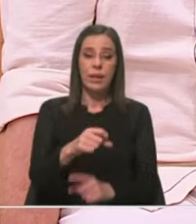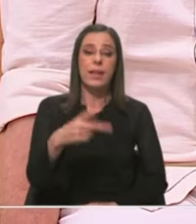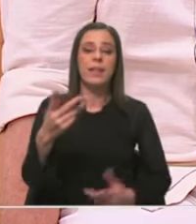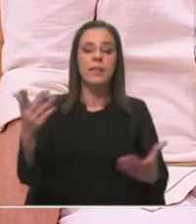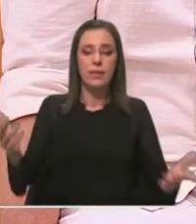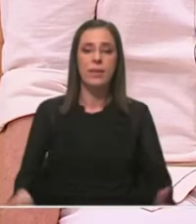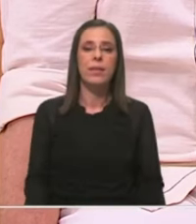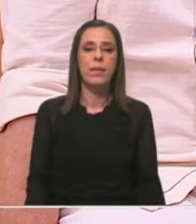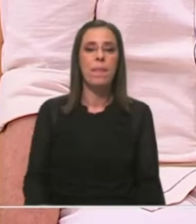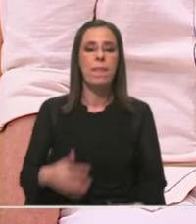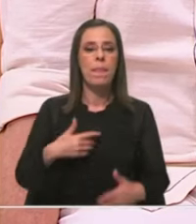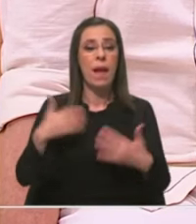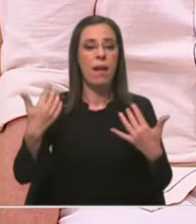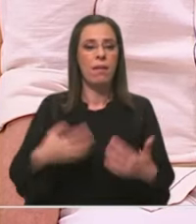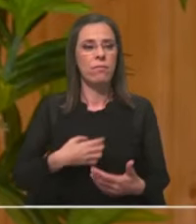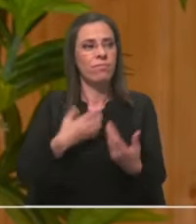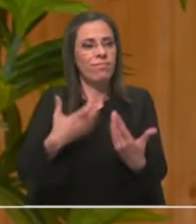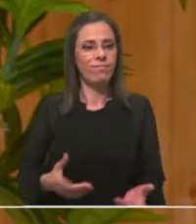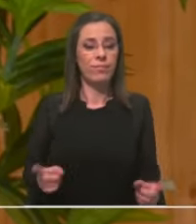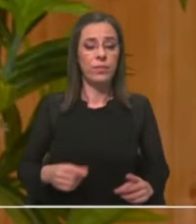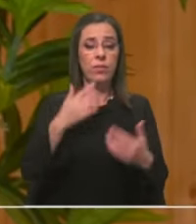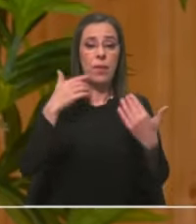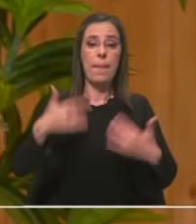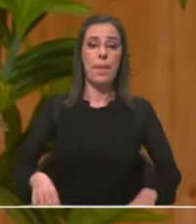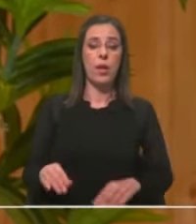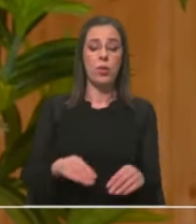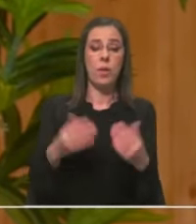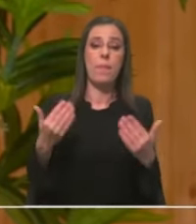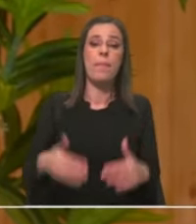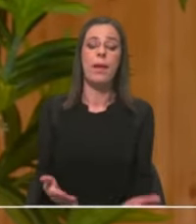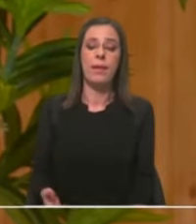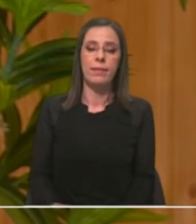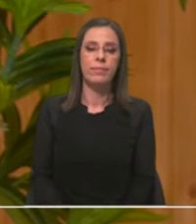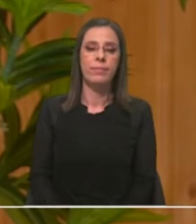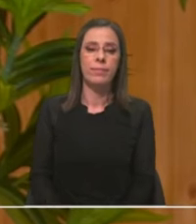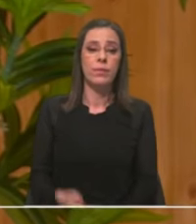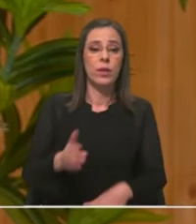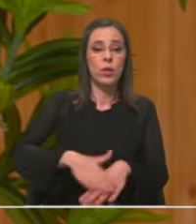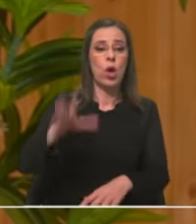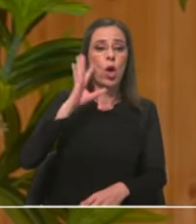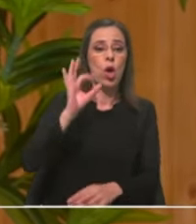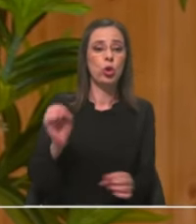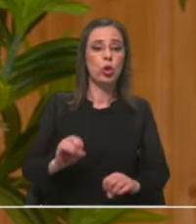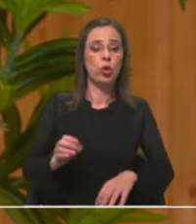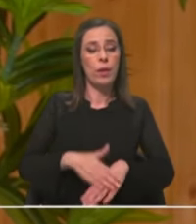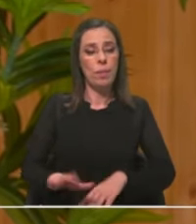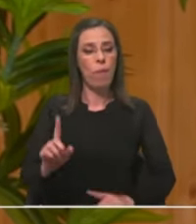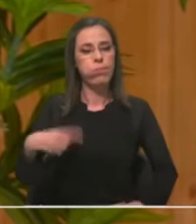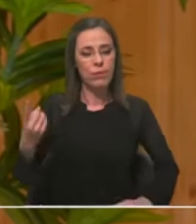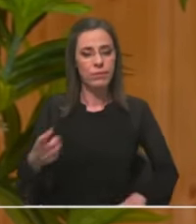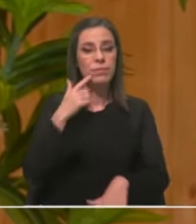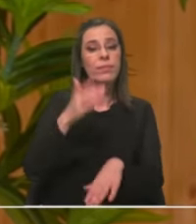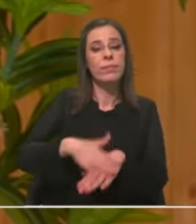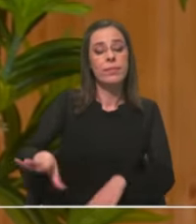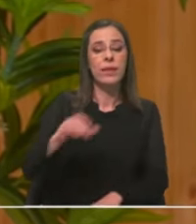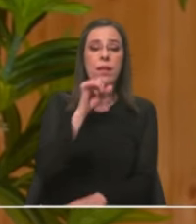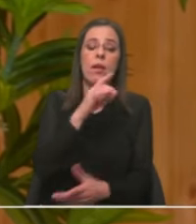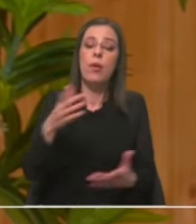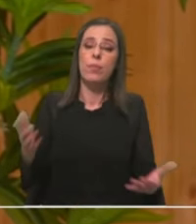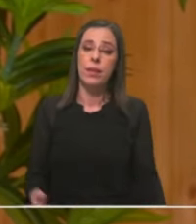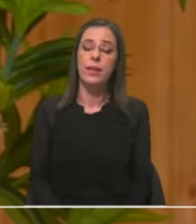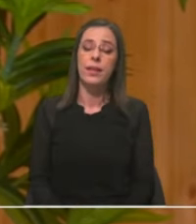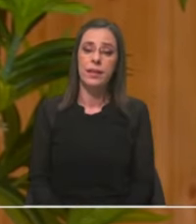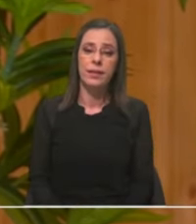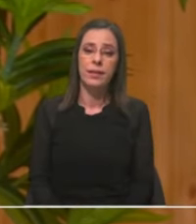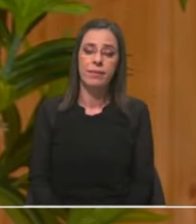não é? que me caiu mal, que achei que foi mal jogado, porque pronto, não expulsou a Marilyn naquela altura em que tivemos essa oportunidade, ou ela